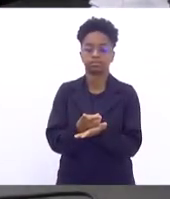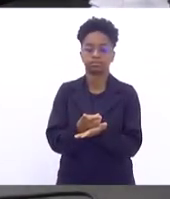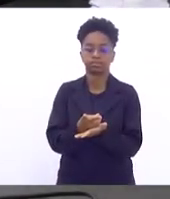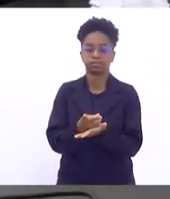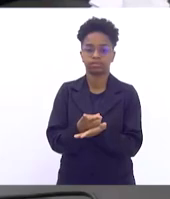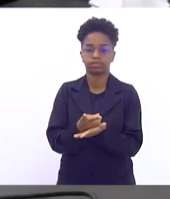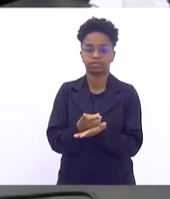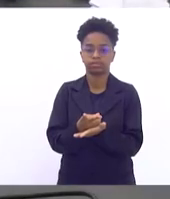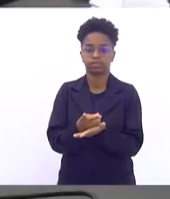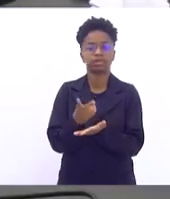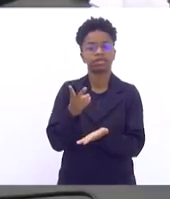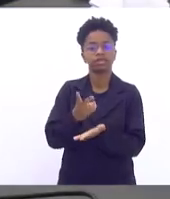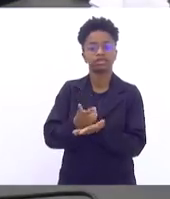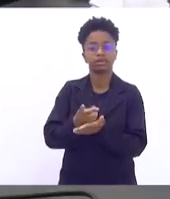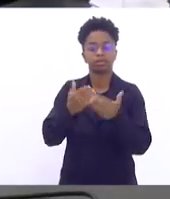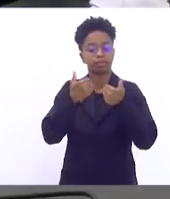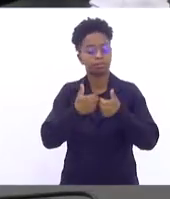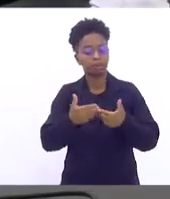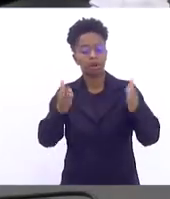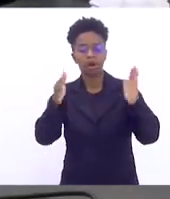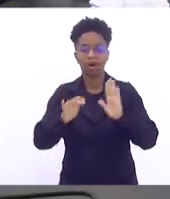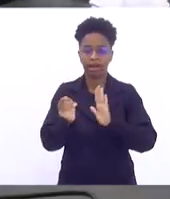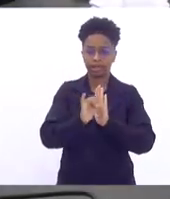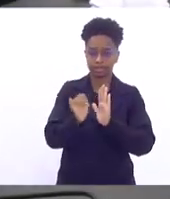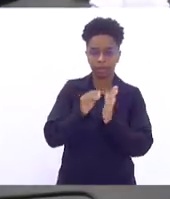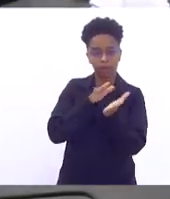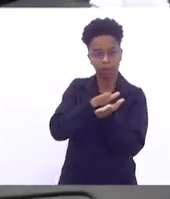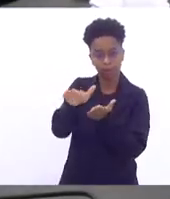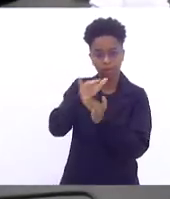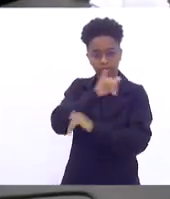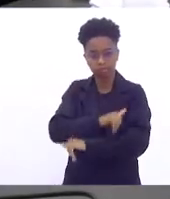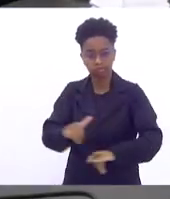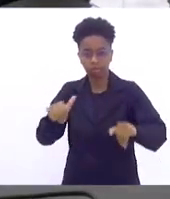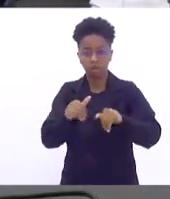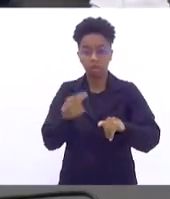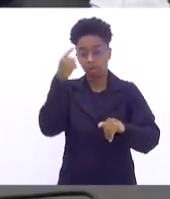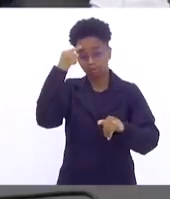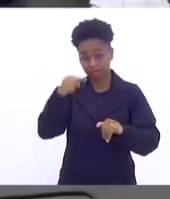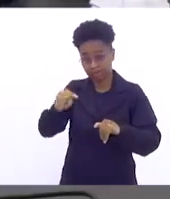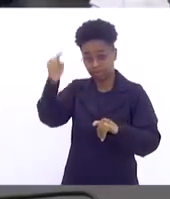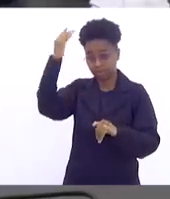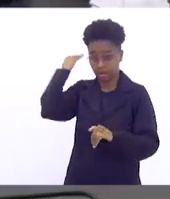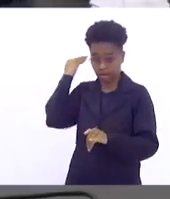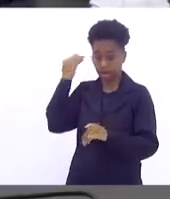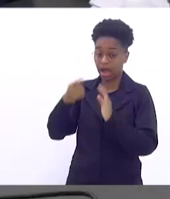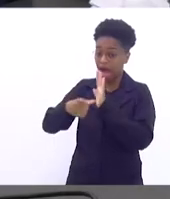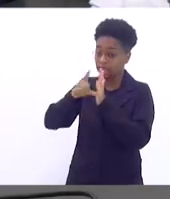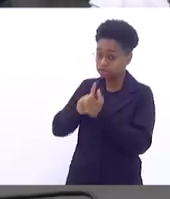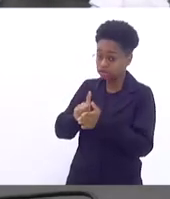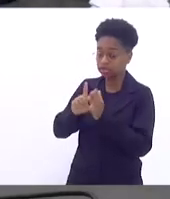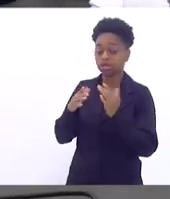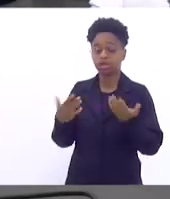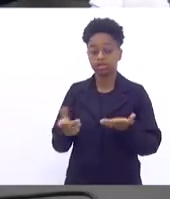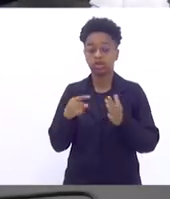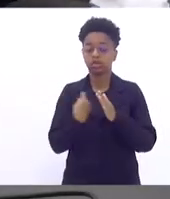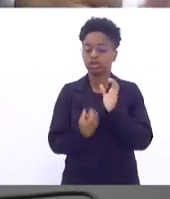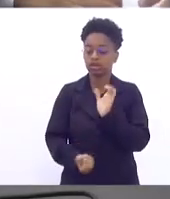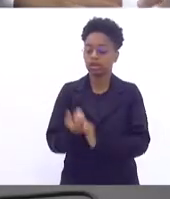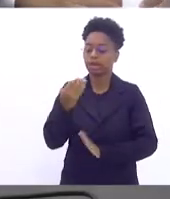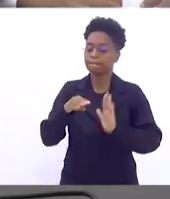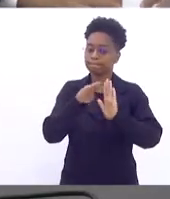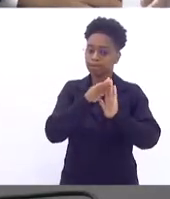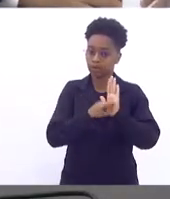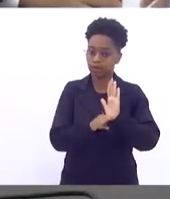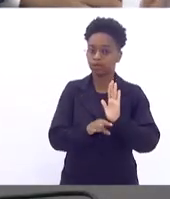deixando tornando público edital e publicando o edital com quase uma semana de antecedência e fizemos essa pauta justamente